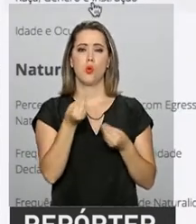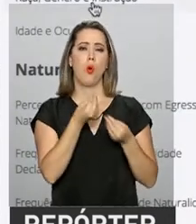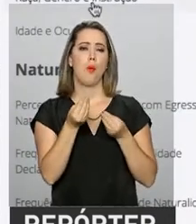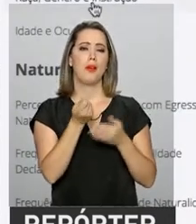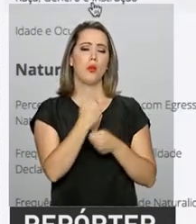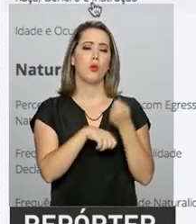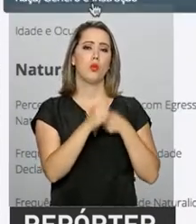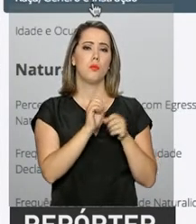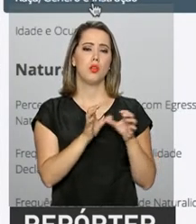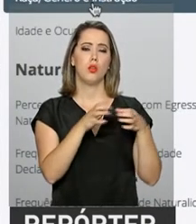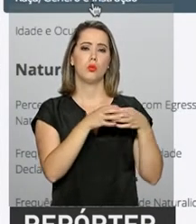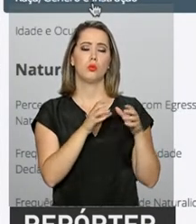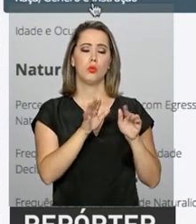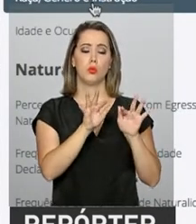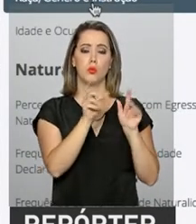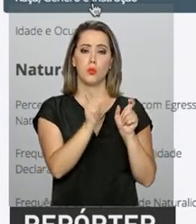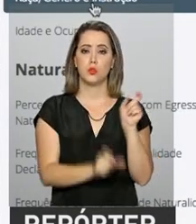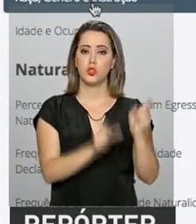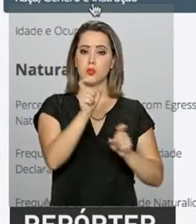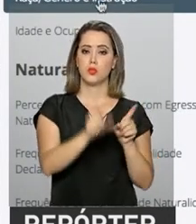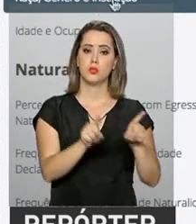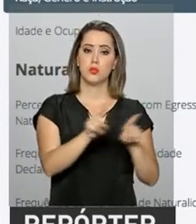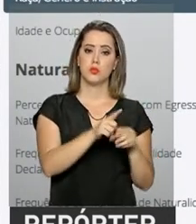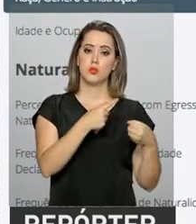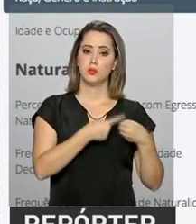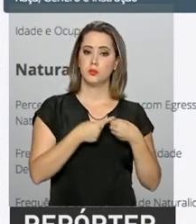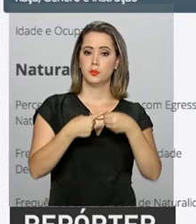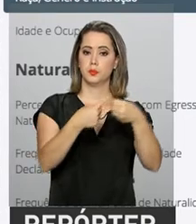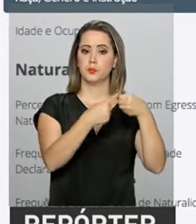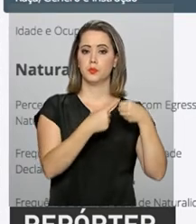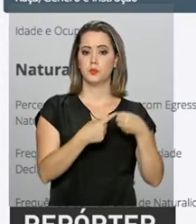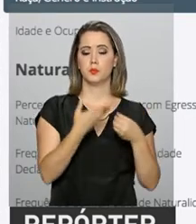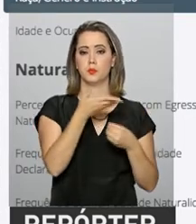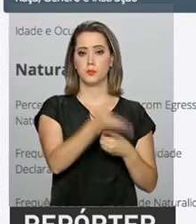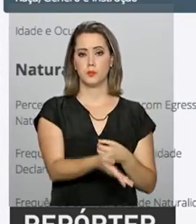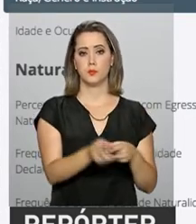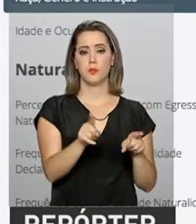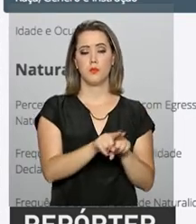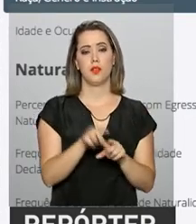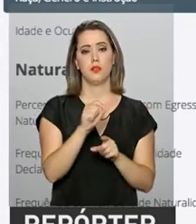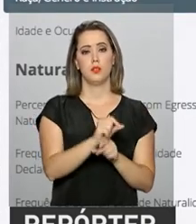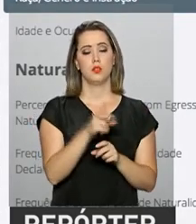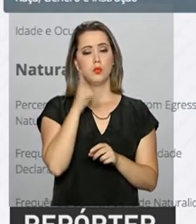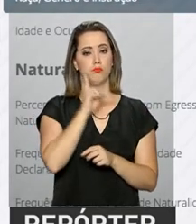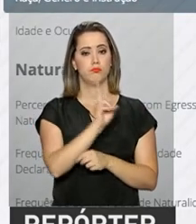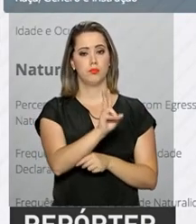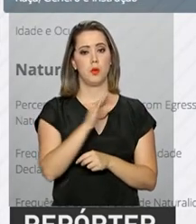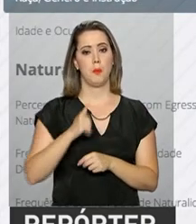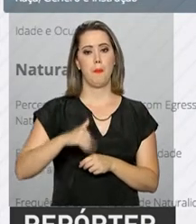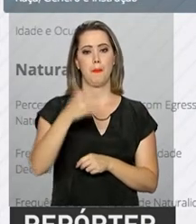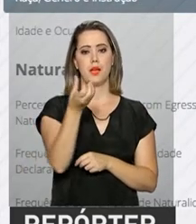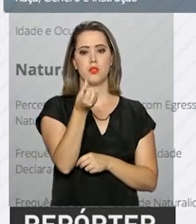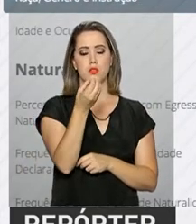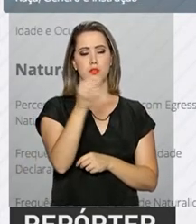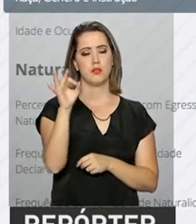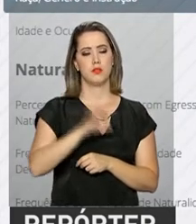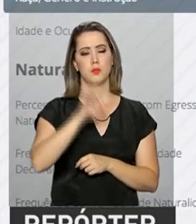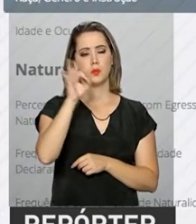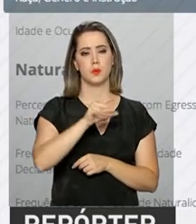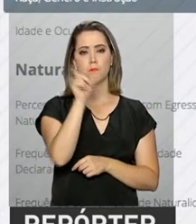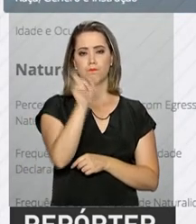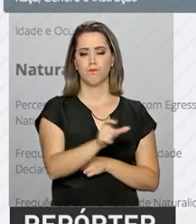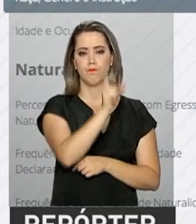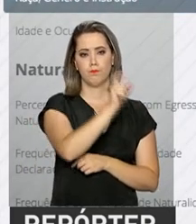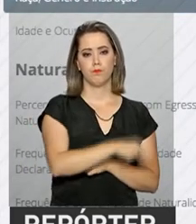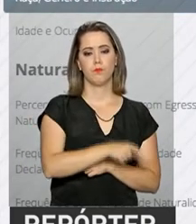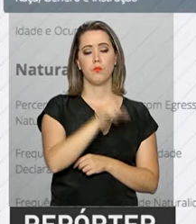vítimas e dos municípios onde foram encontrados casos de escravidão segundo o observatório mais de 60% das vítimas